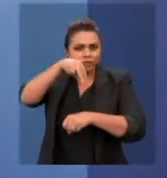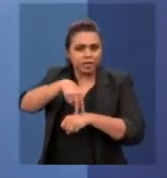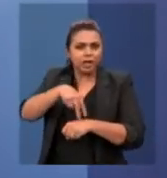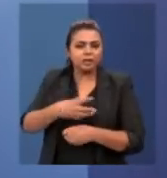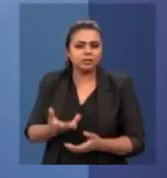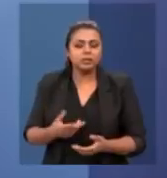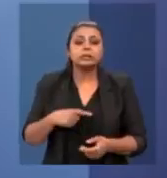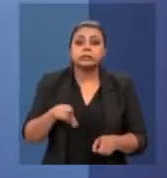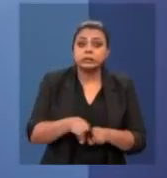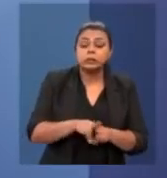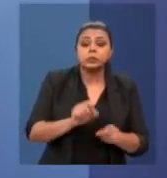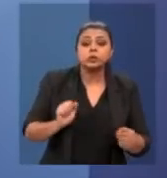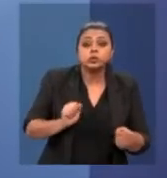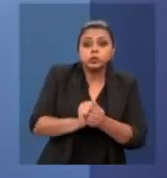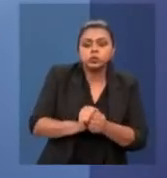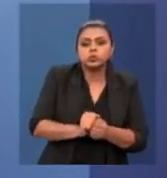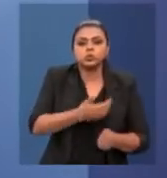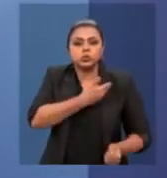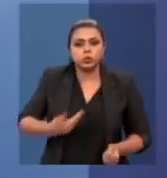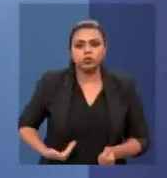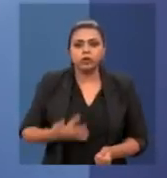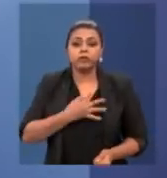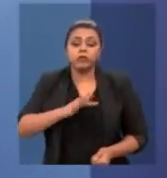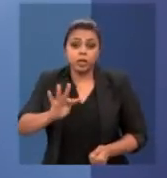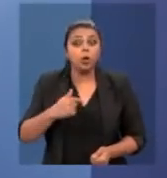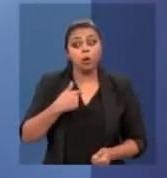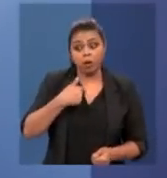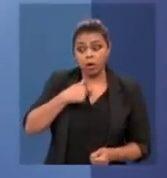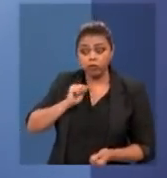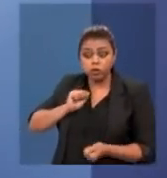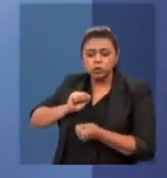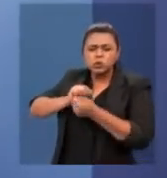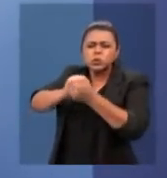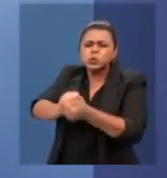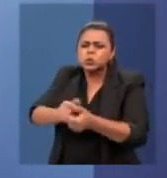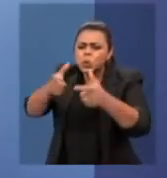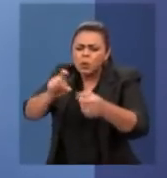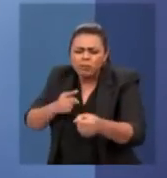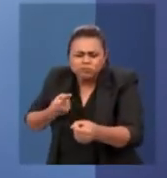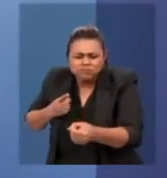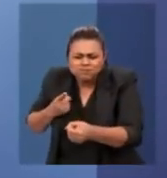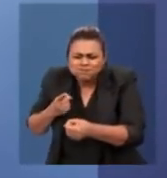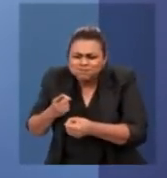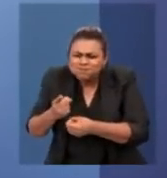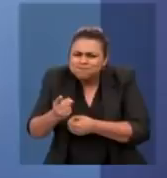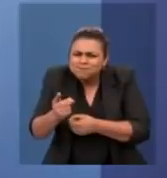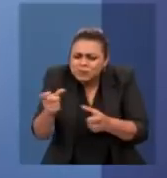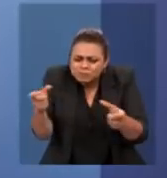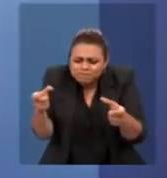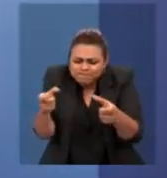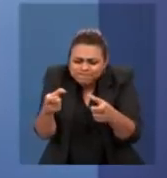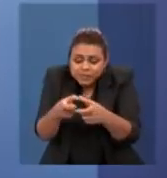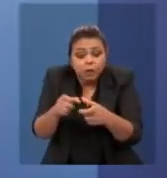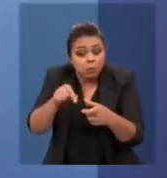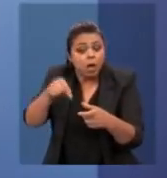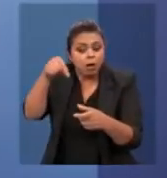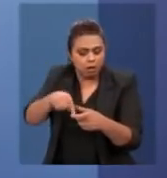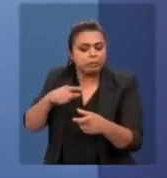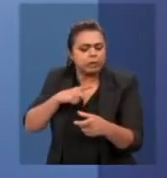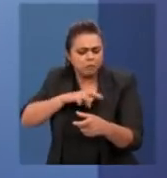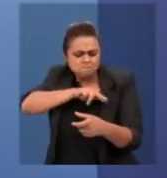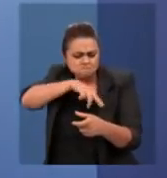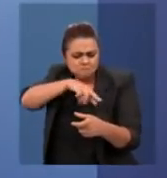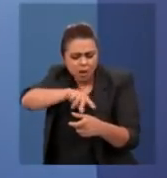governo federal trouxemos agora lá pro alto já tbox um lugar em que pequenas de grande produtividade na